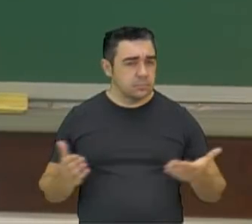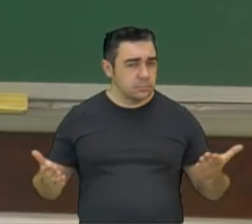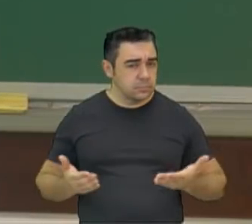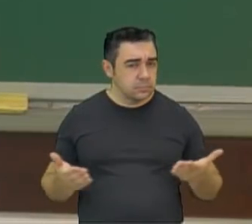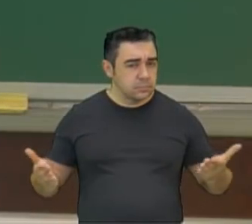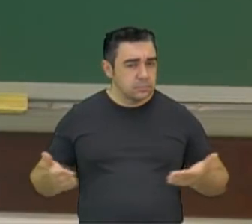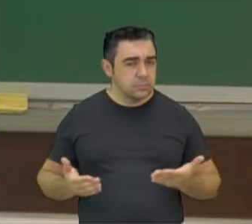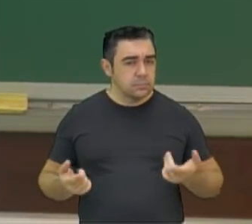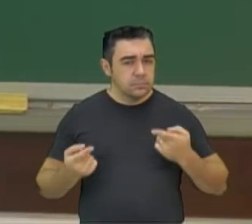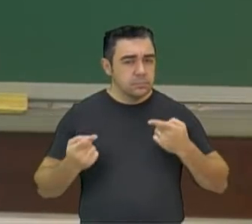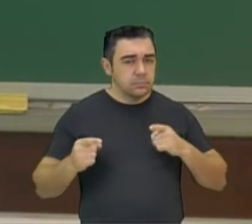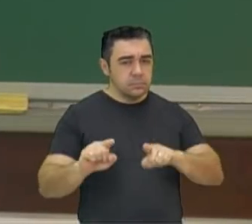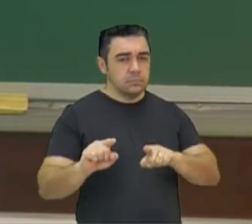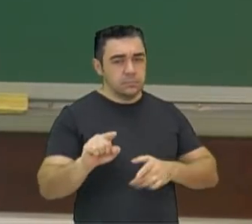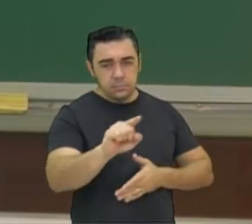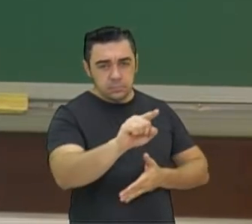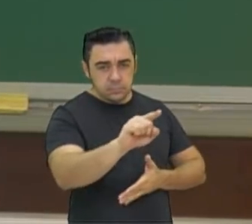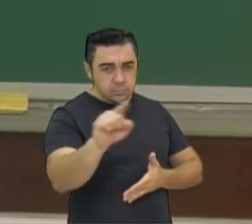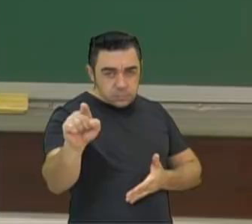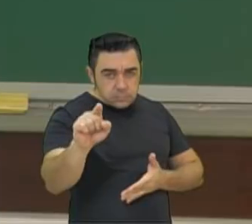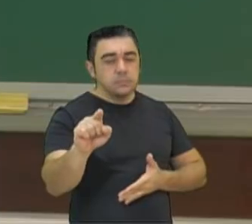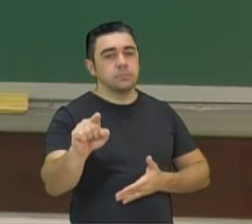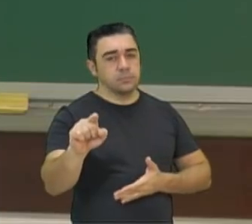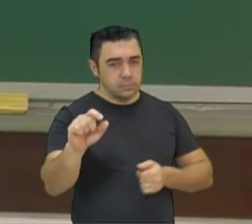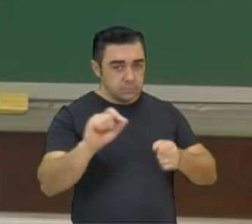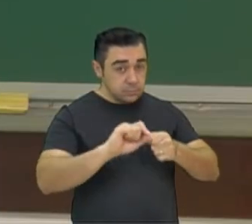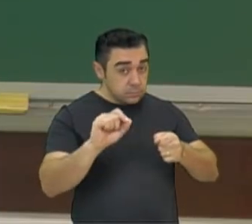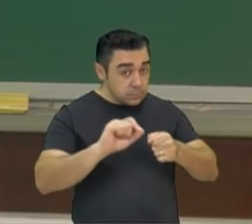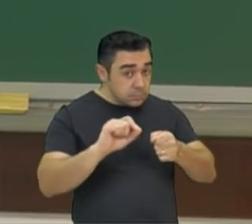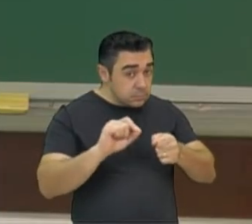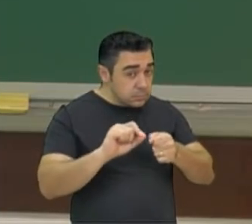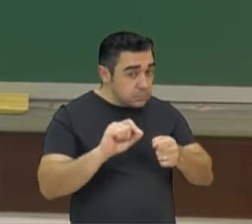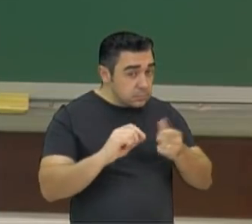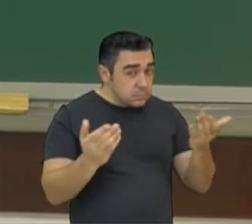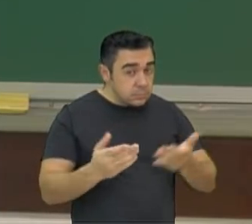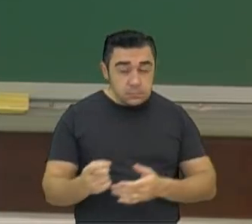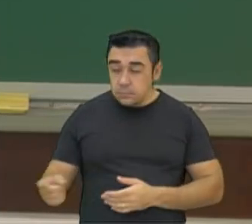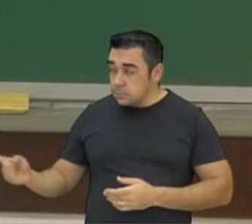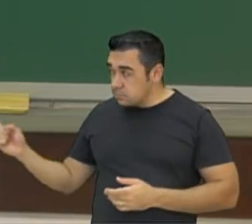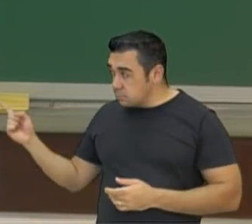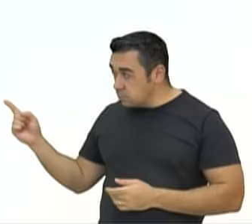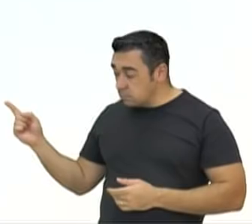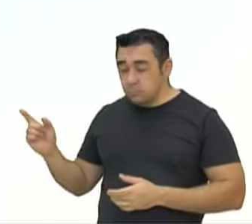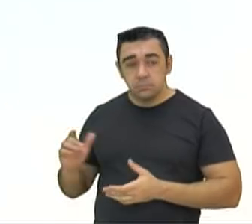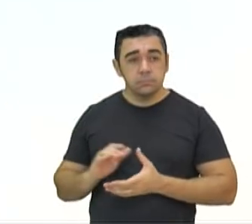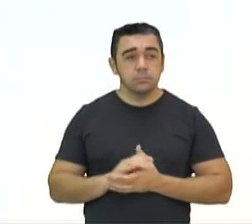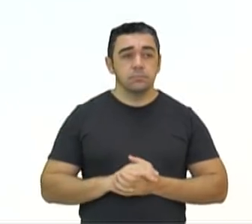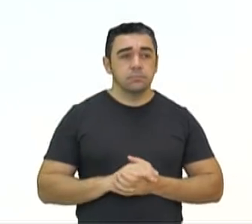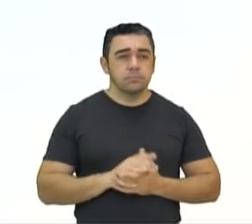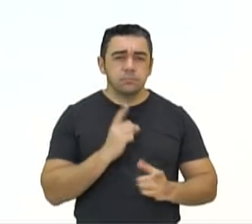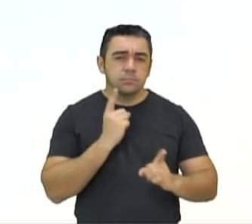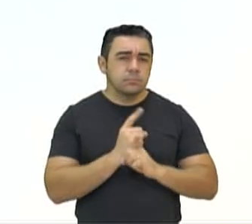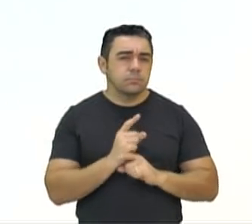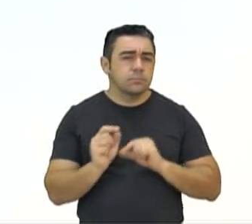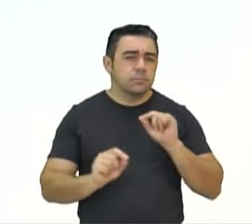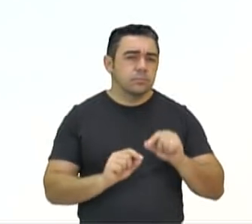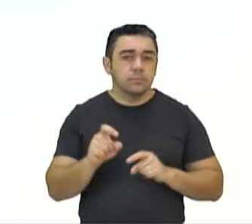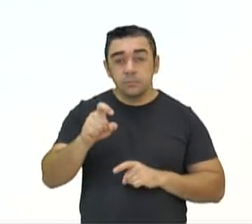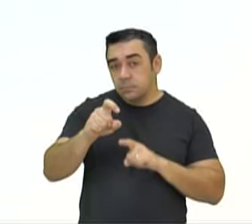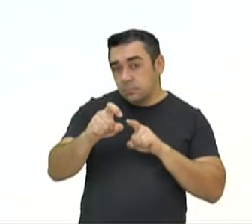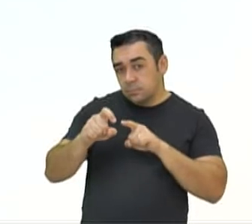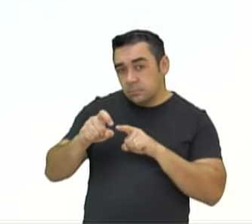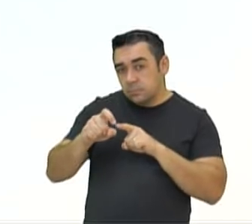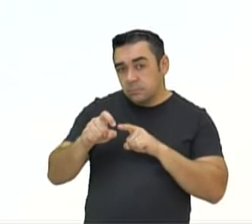agora, eu desafio vocês a resolverem este exercício aqui, para descobrir qual que é o valor